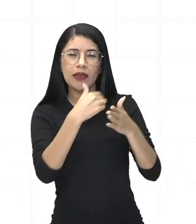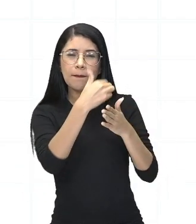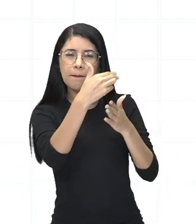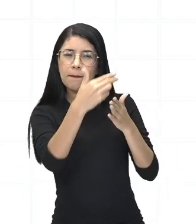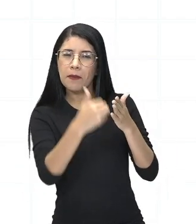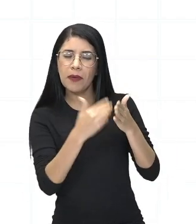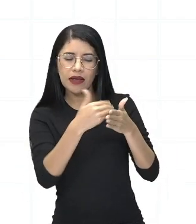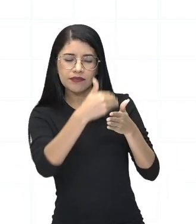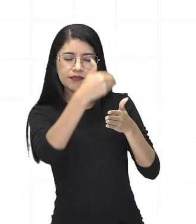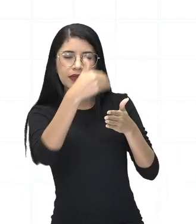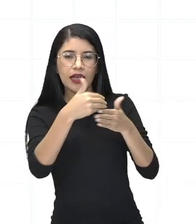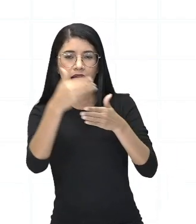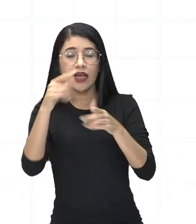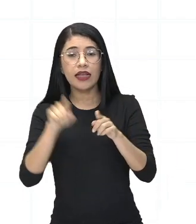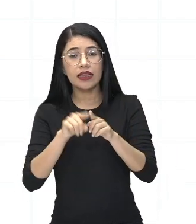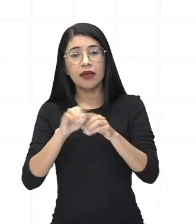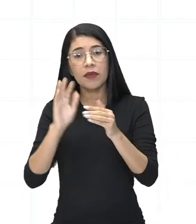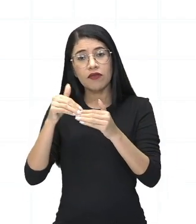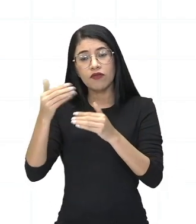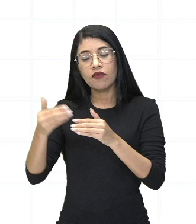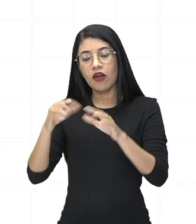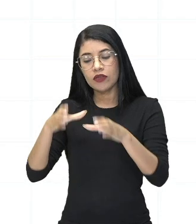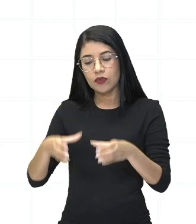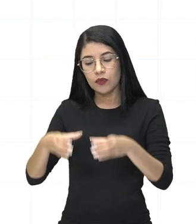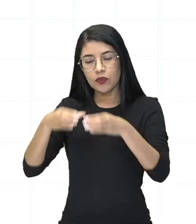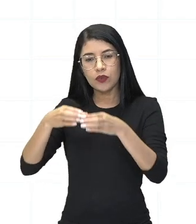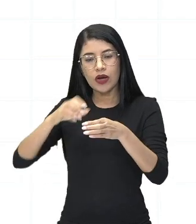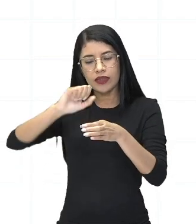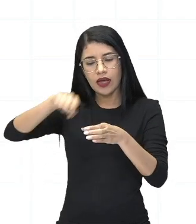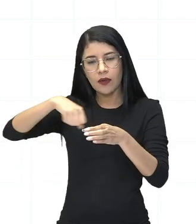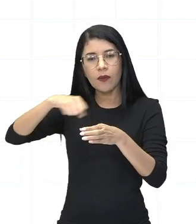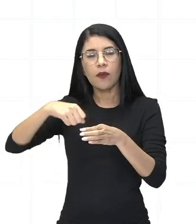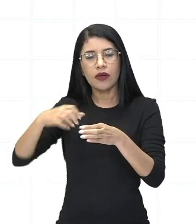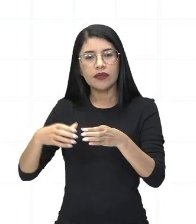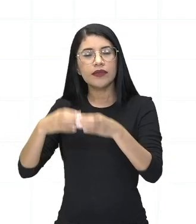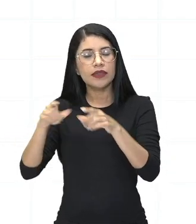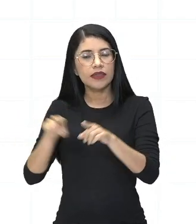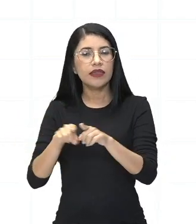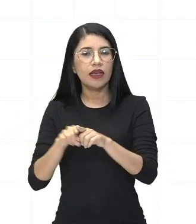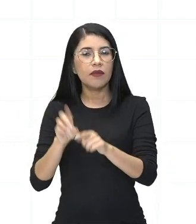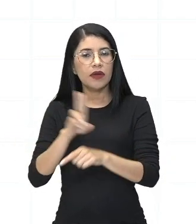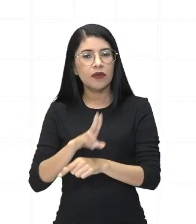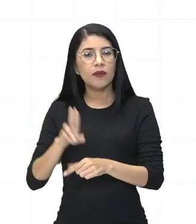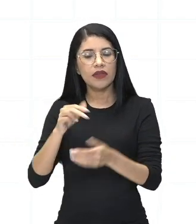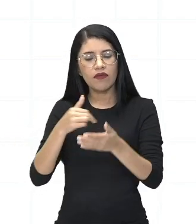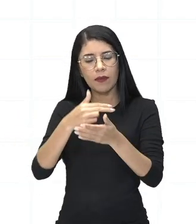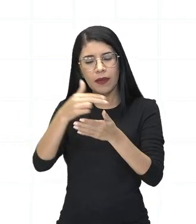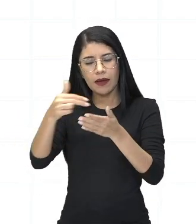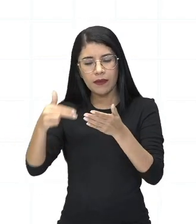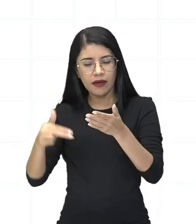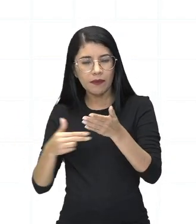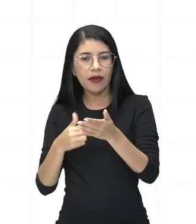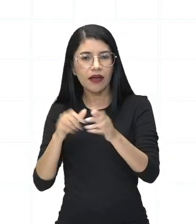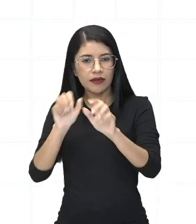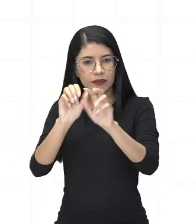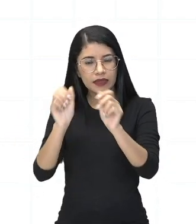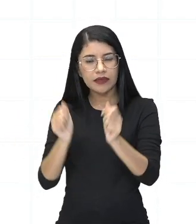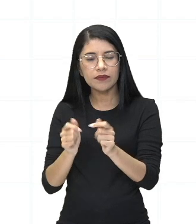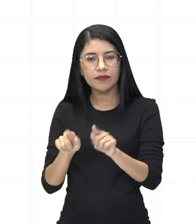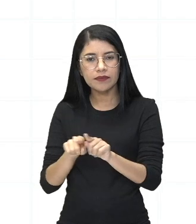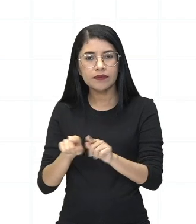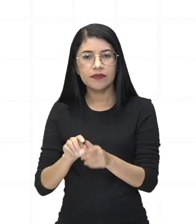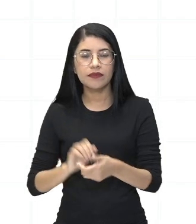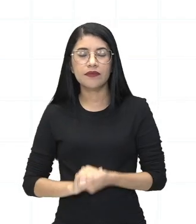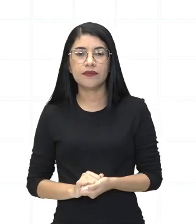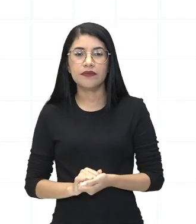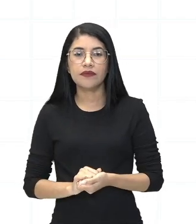e na parte externa dos utensílios domésticos utilizados durante a pré-história. Falando mais